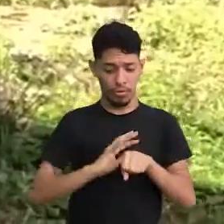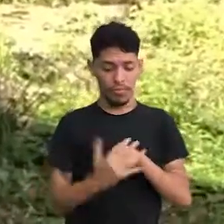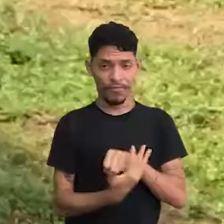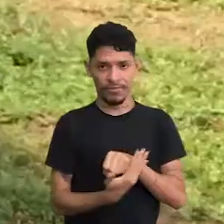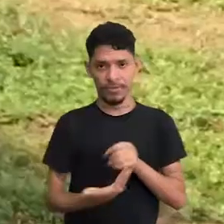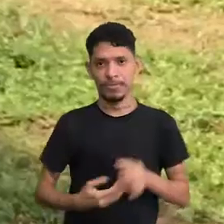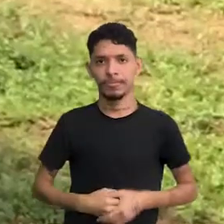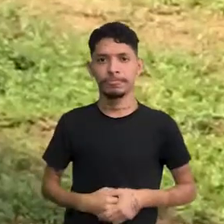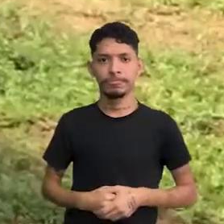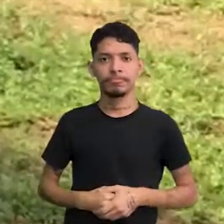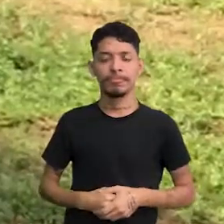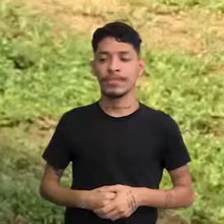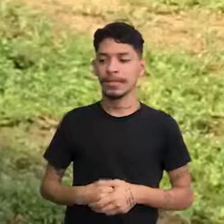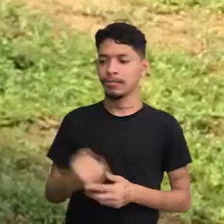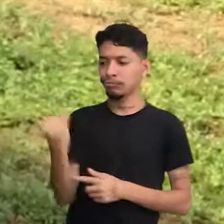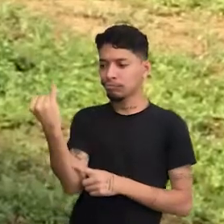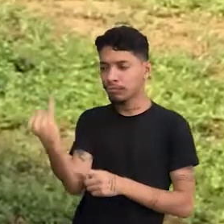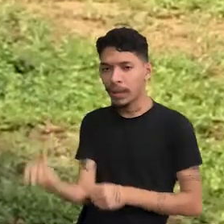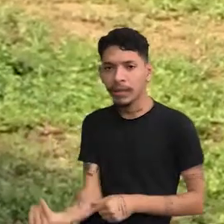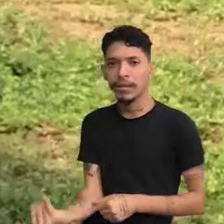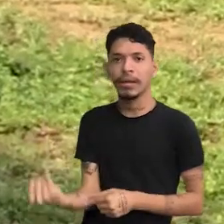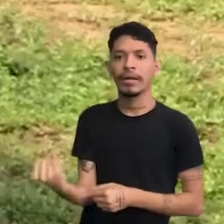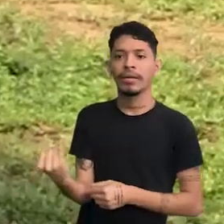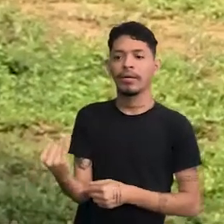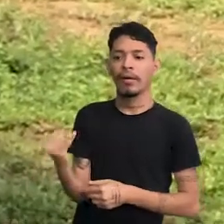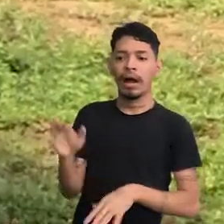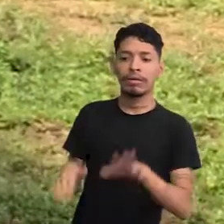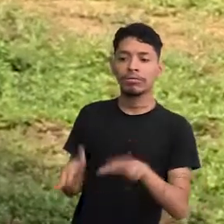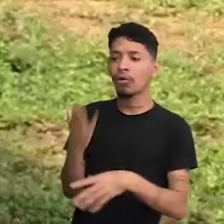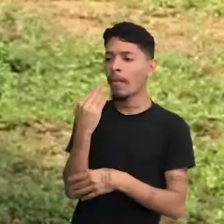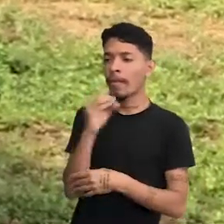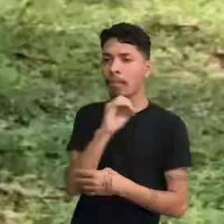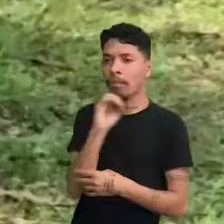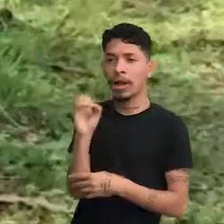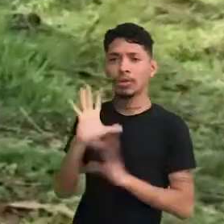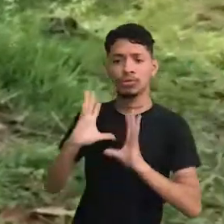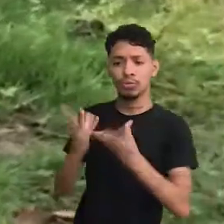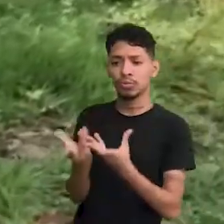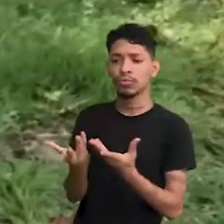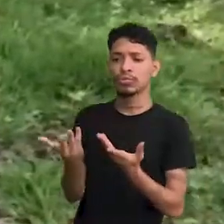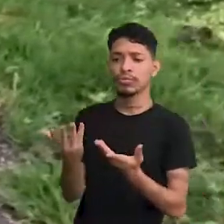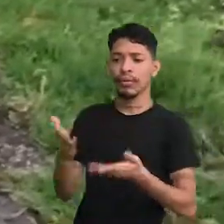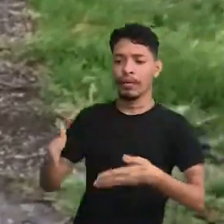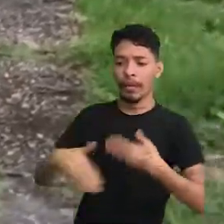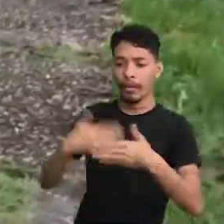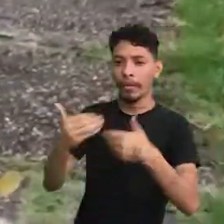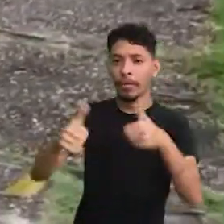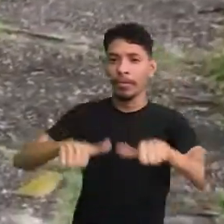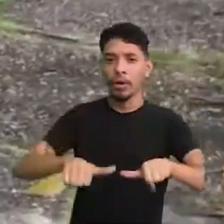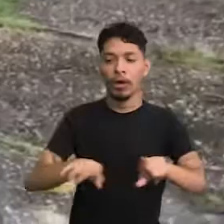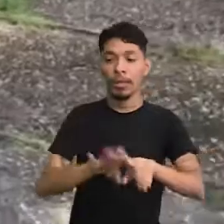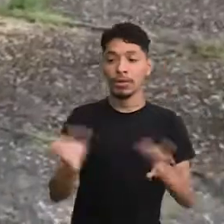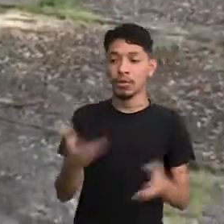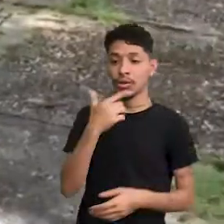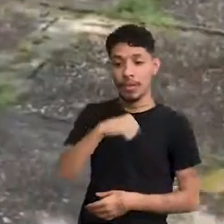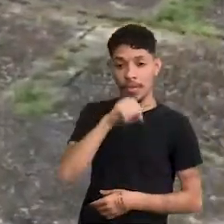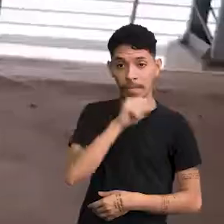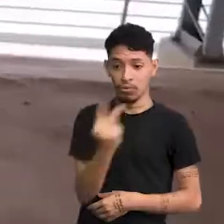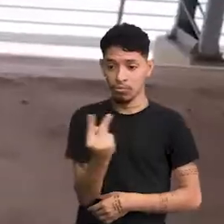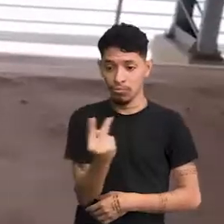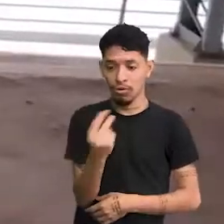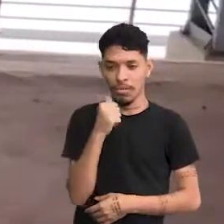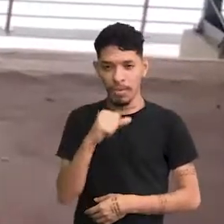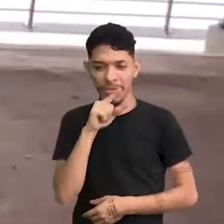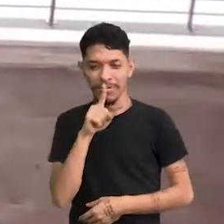né? Eles perderam peso, eles quase não se alimentavam e tudo isso influenciou muito. Hoje meu pai e minha mãe